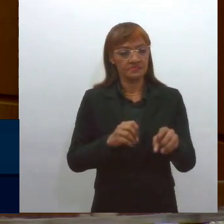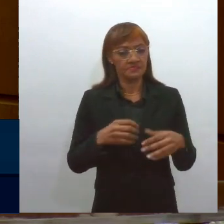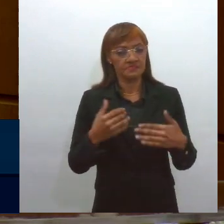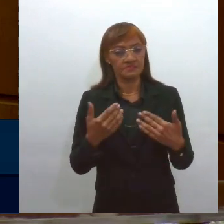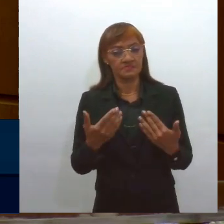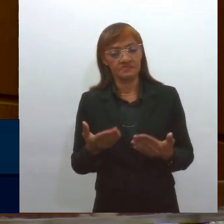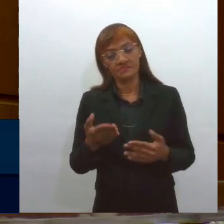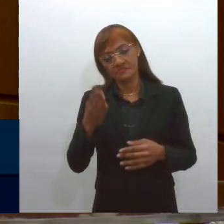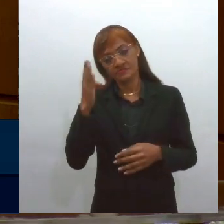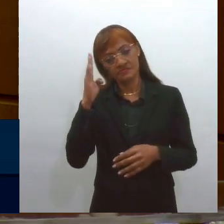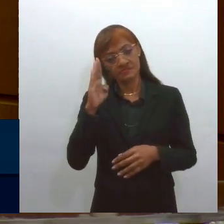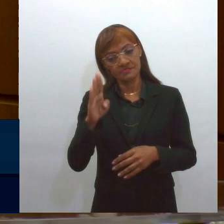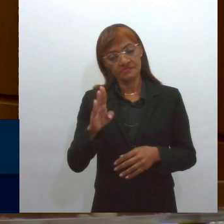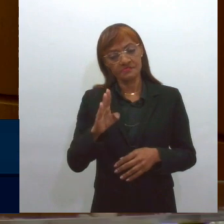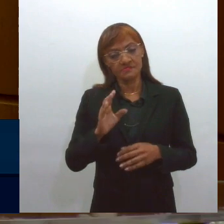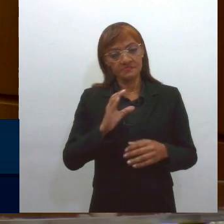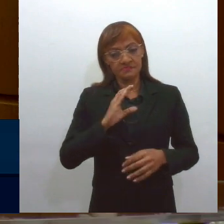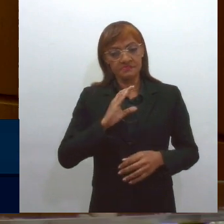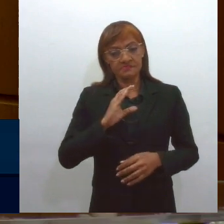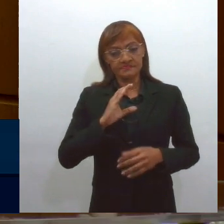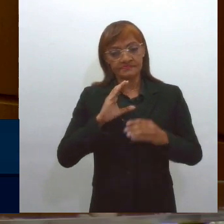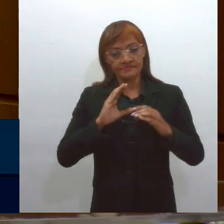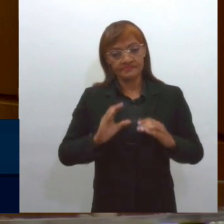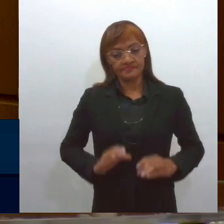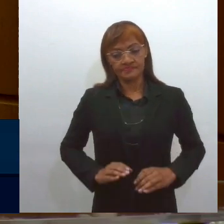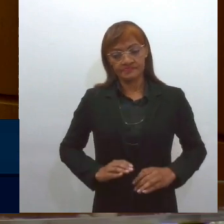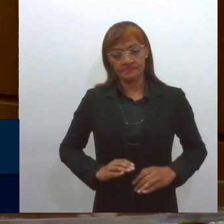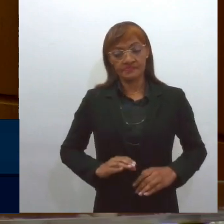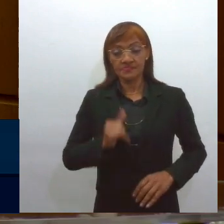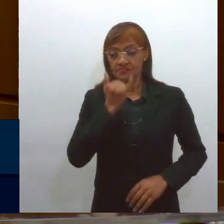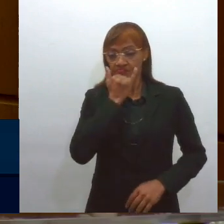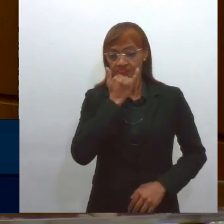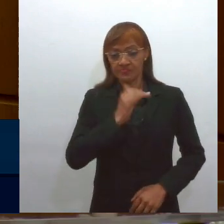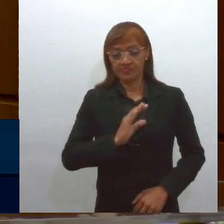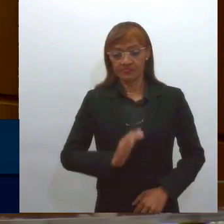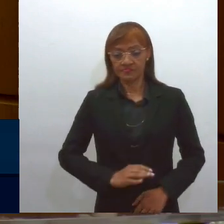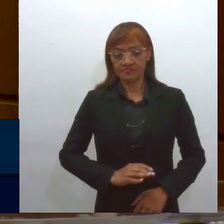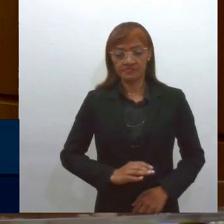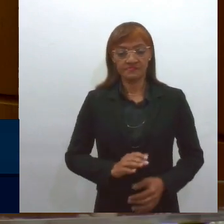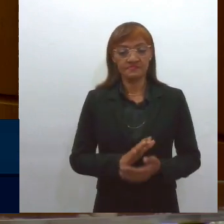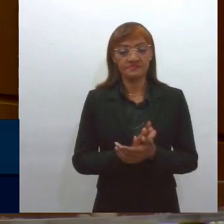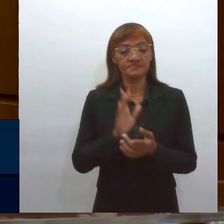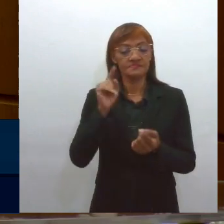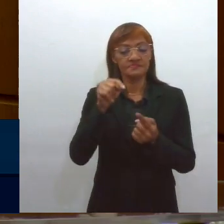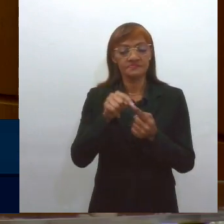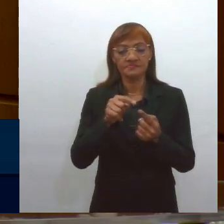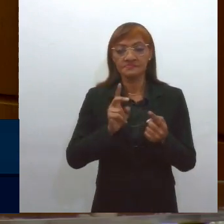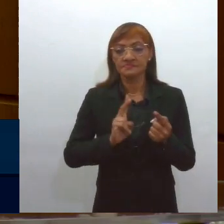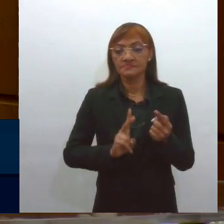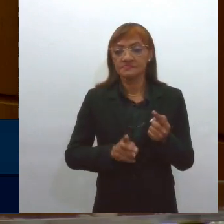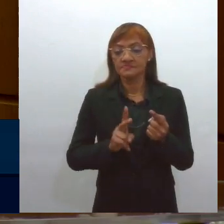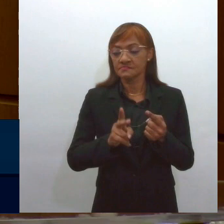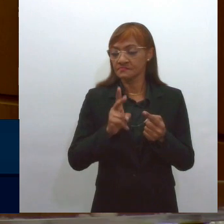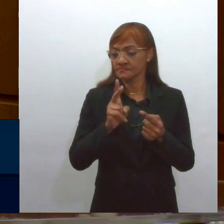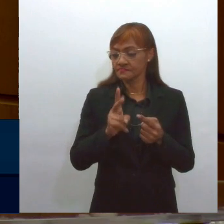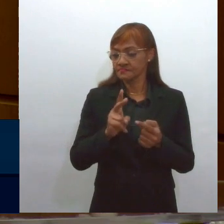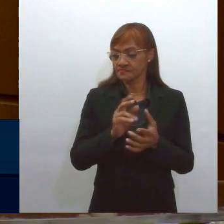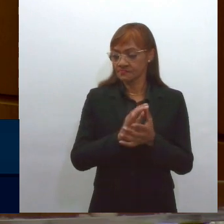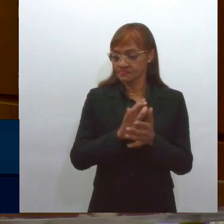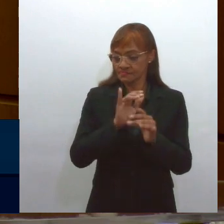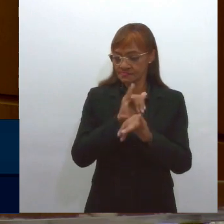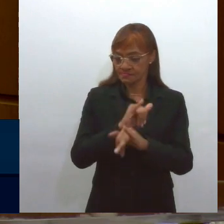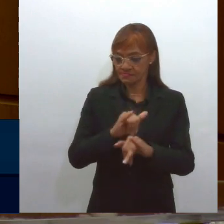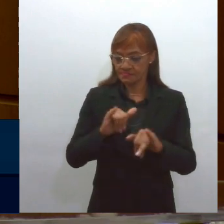cujo objetivo sempre esteve ligado à veracidade da notícia. Hoje, vivendo a experiência